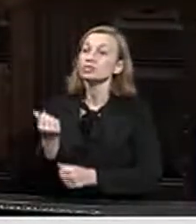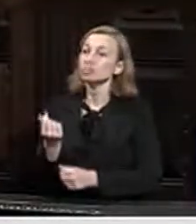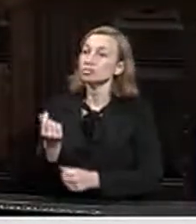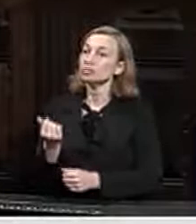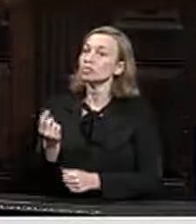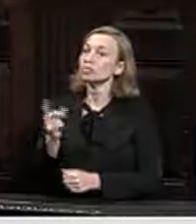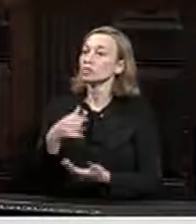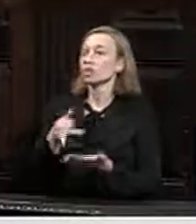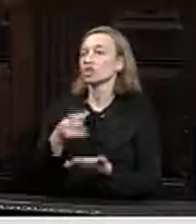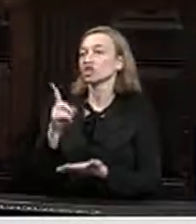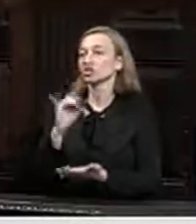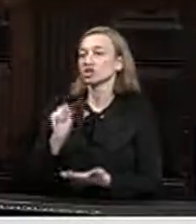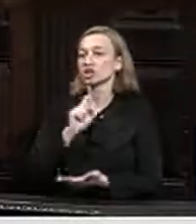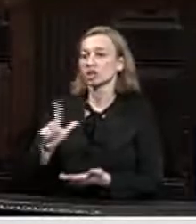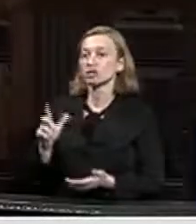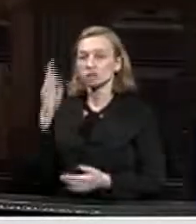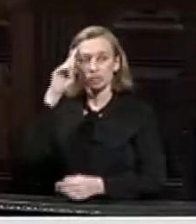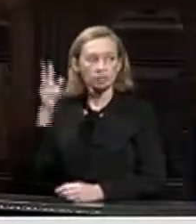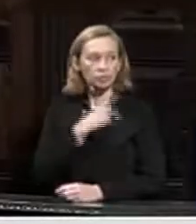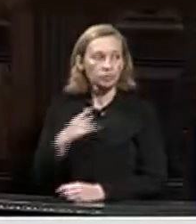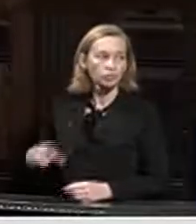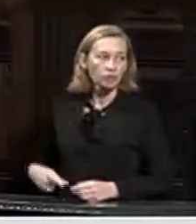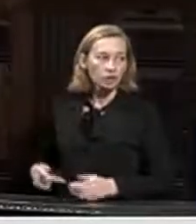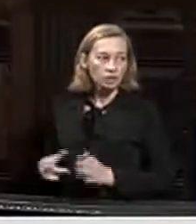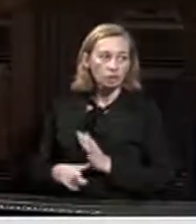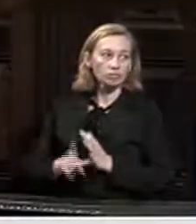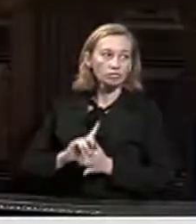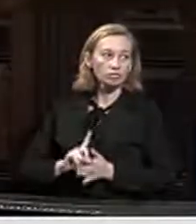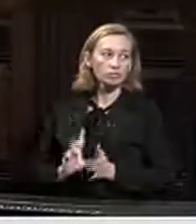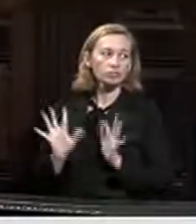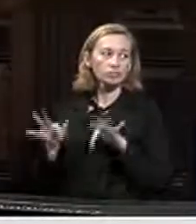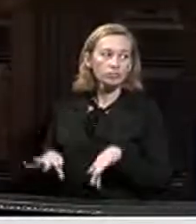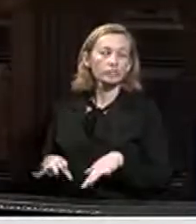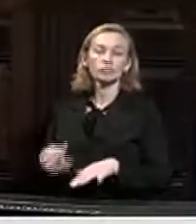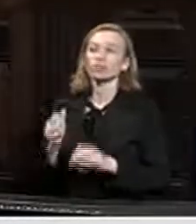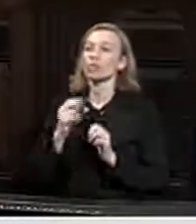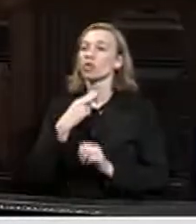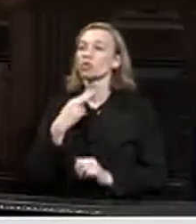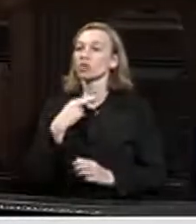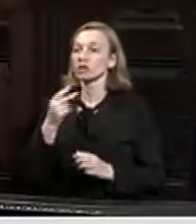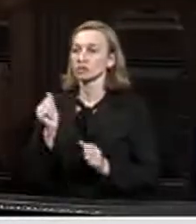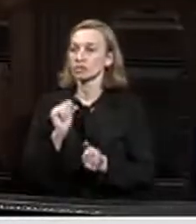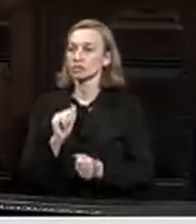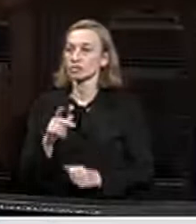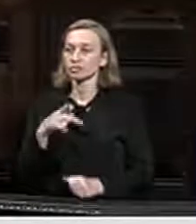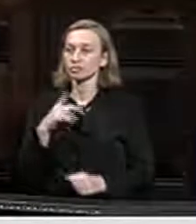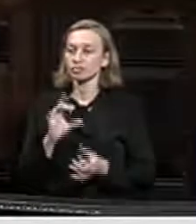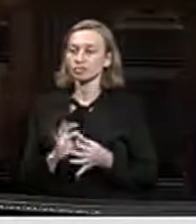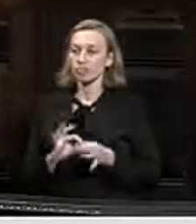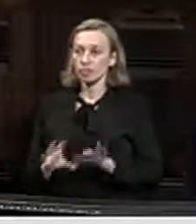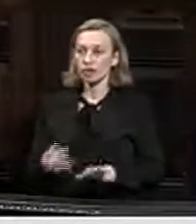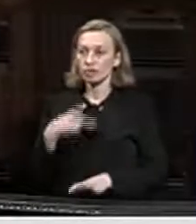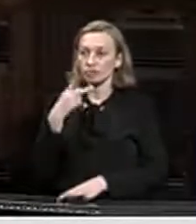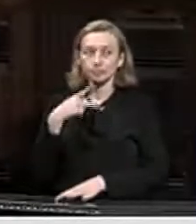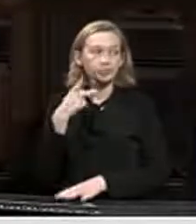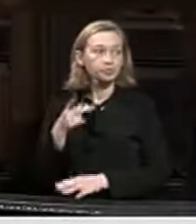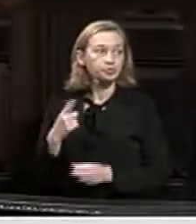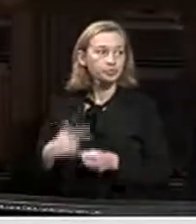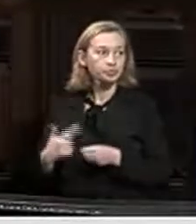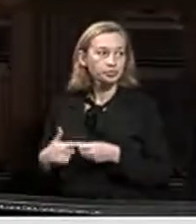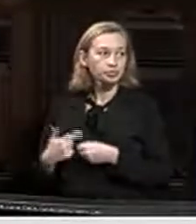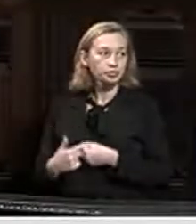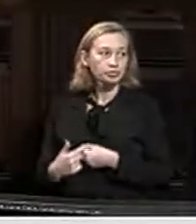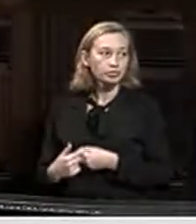óleo diesel no Rio. E, senhor presidente, ao encerrar, eu não posso deixar de trazer a essa tribuna uma questão do município da